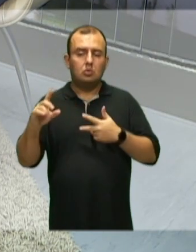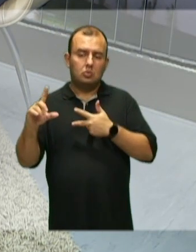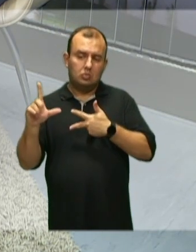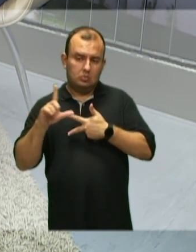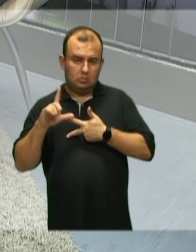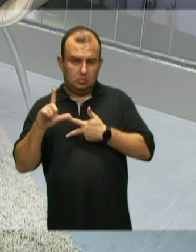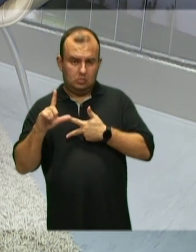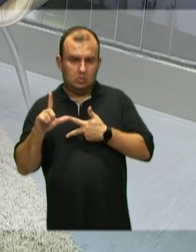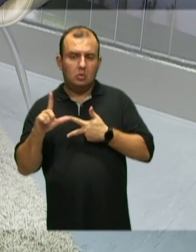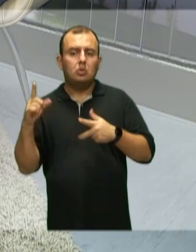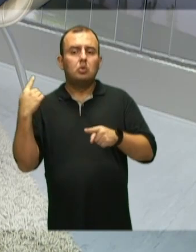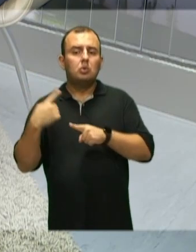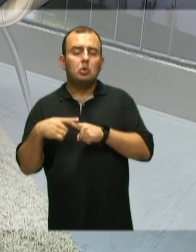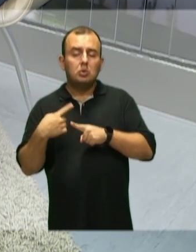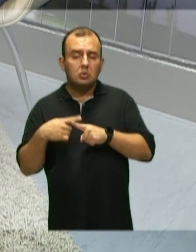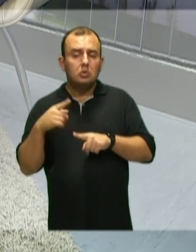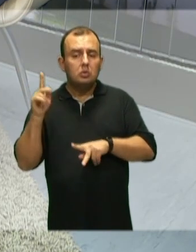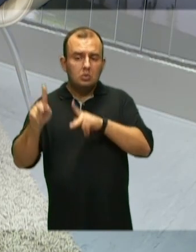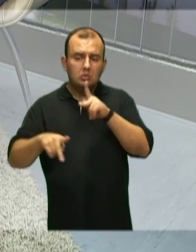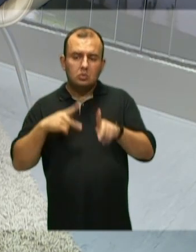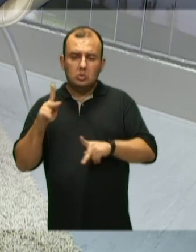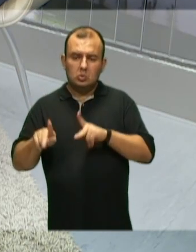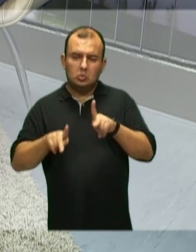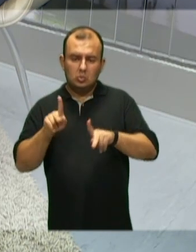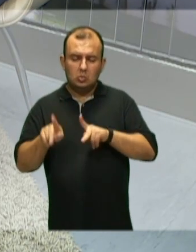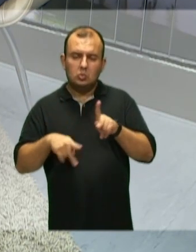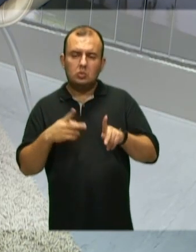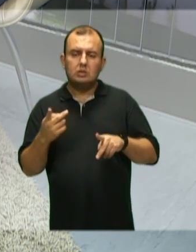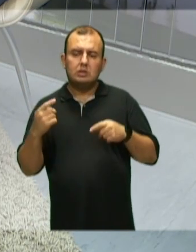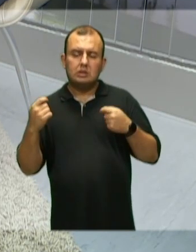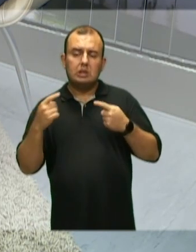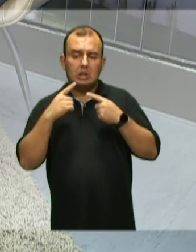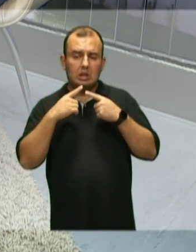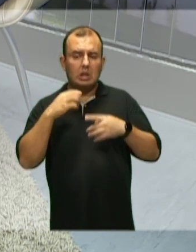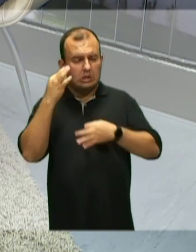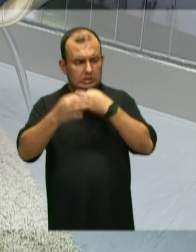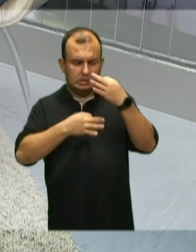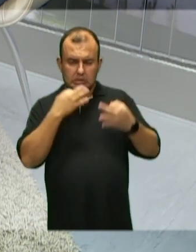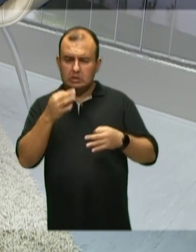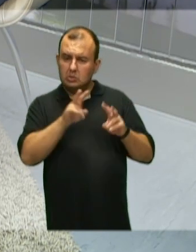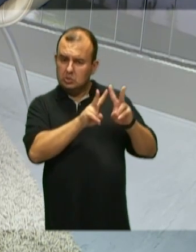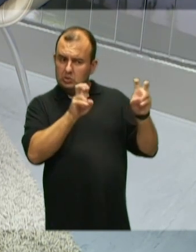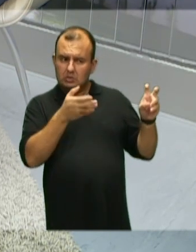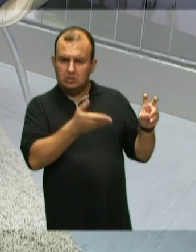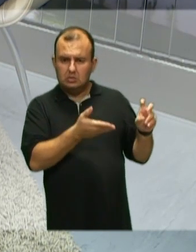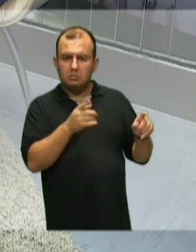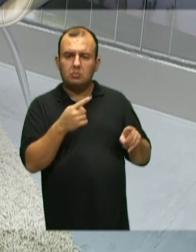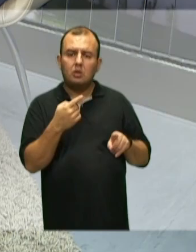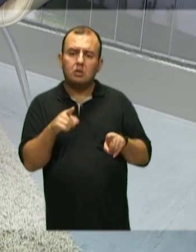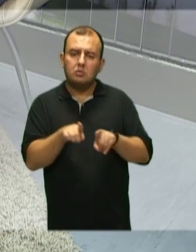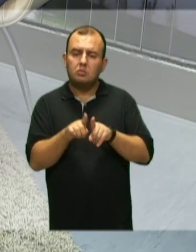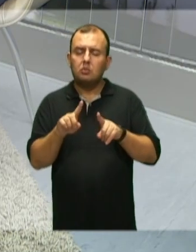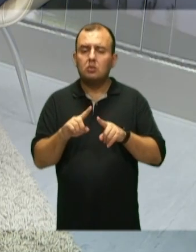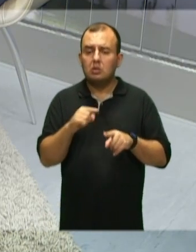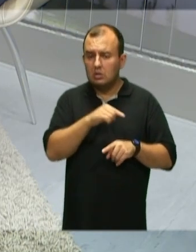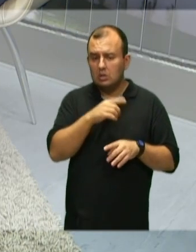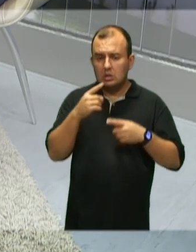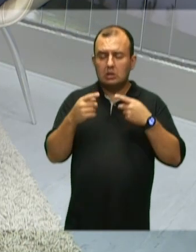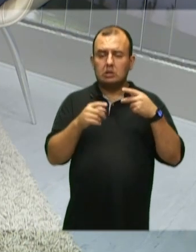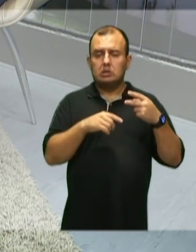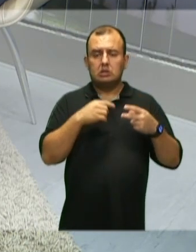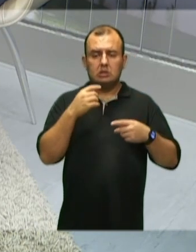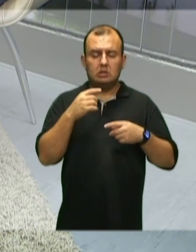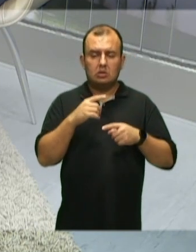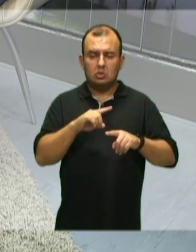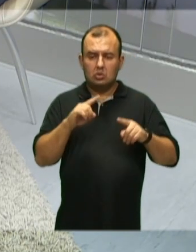Legislativo porque a população ela ela tá muito crítica com relação a esse tema Talvez seja mais crítico inclusive do que até